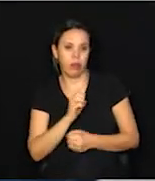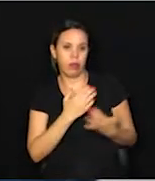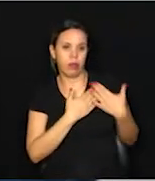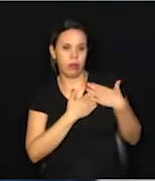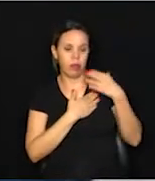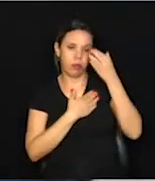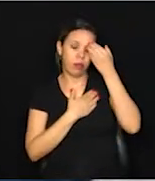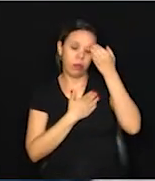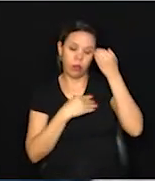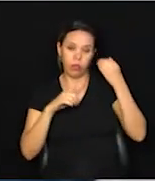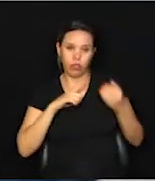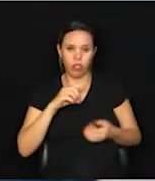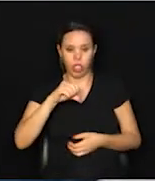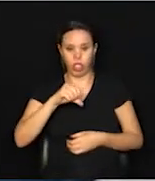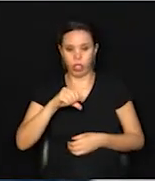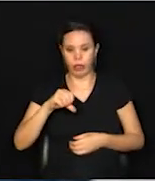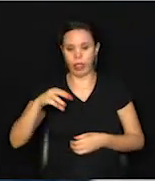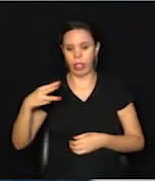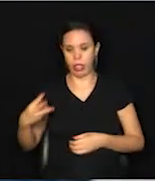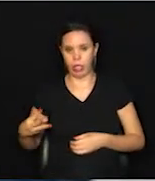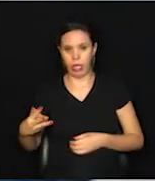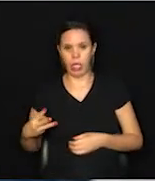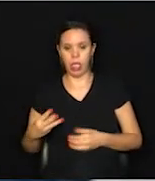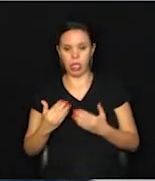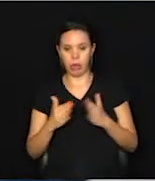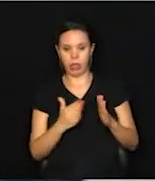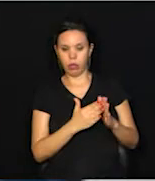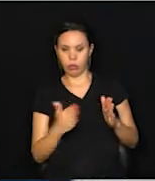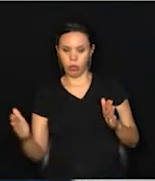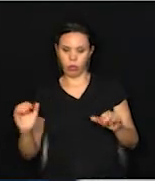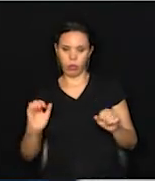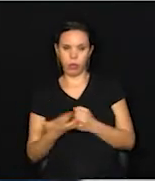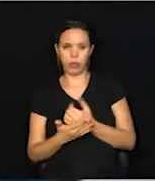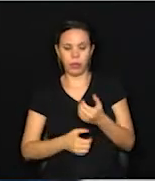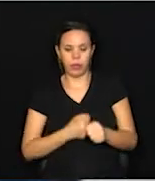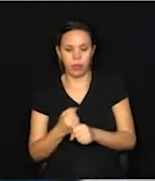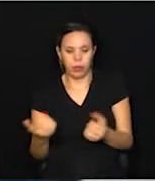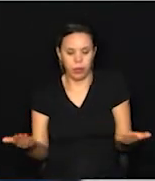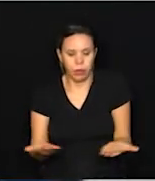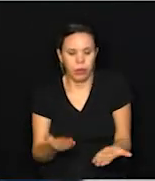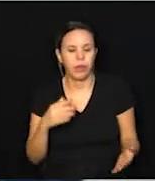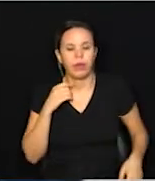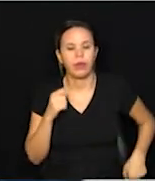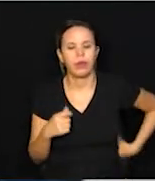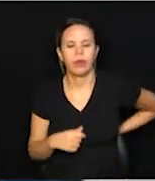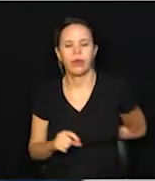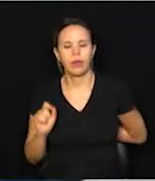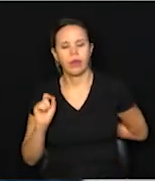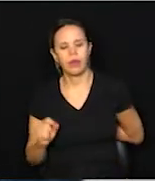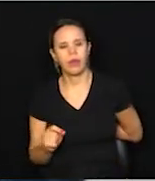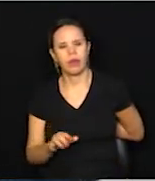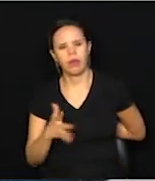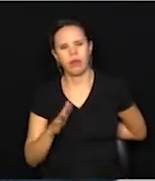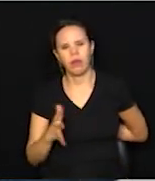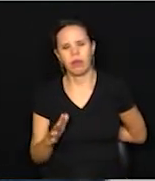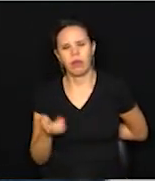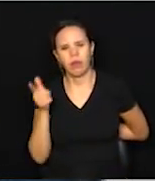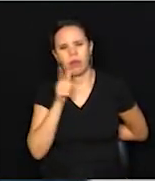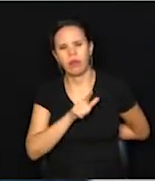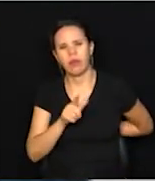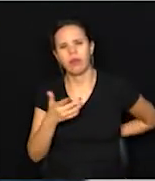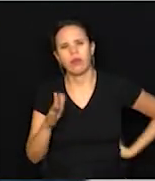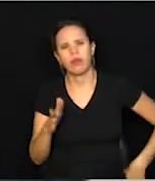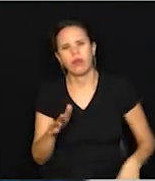tiveram 93 leitos abertos no auge da pandemia. E esse ano, agora, em abril, estão em torno, nós conseguimos em torno